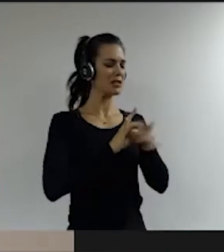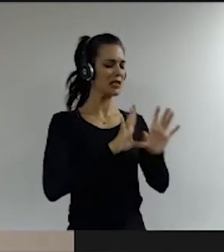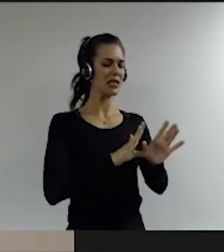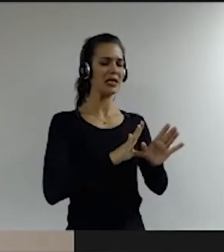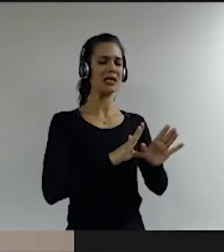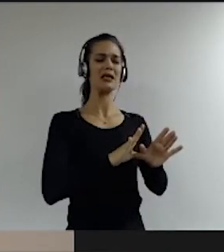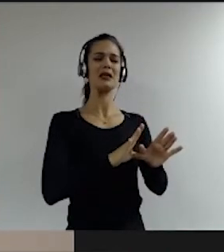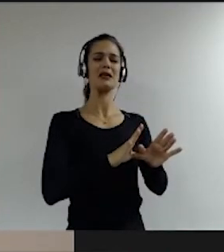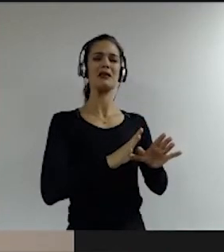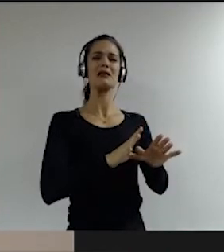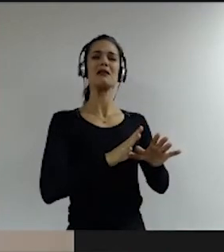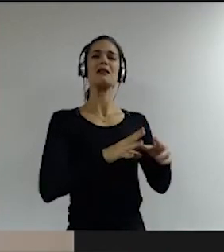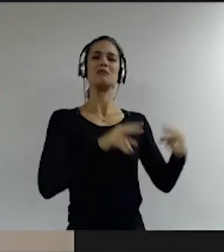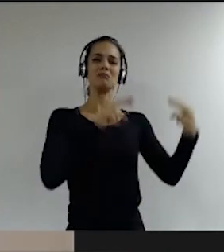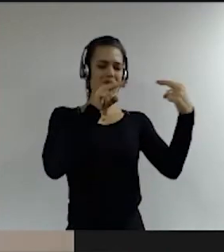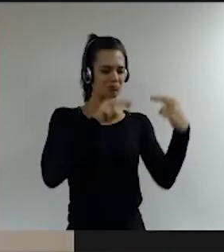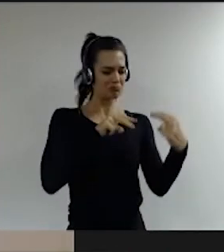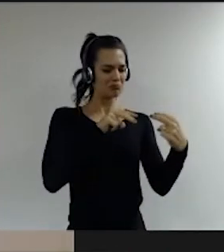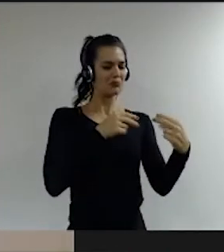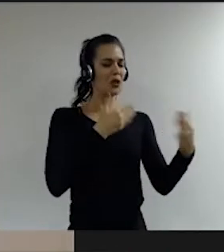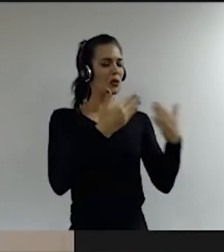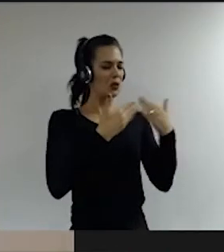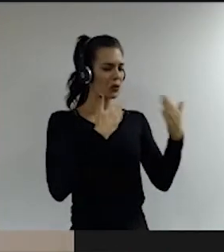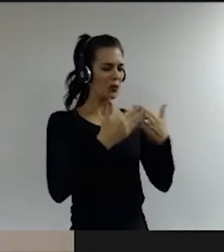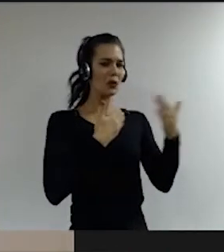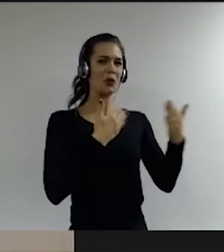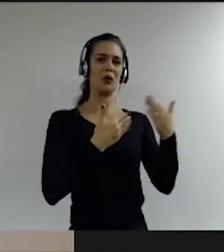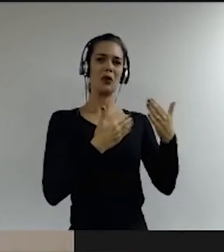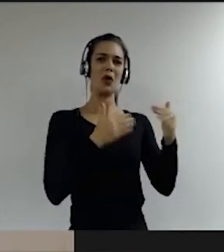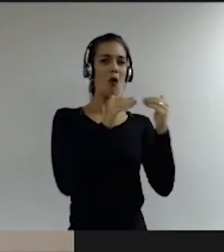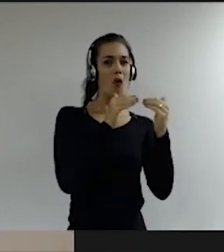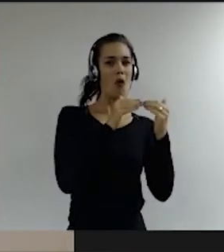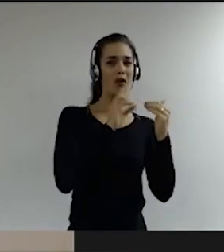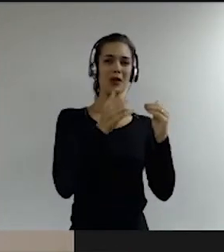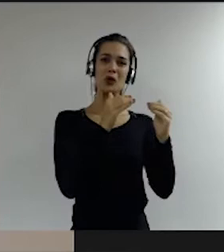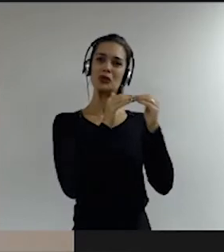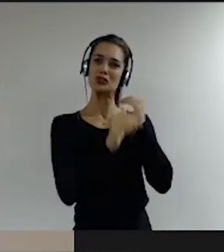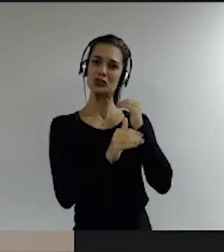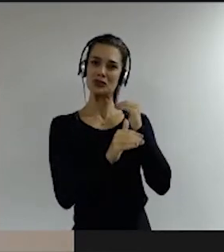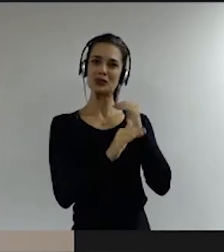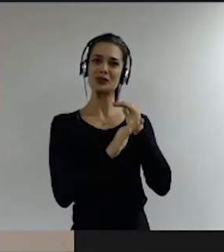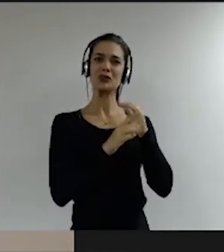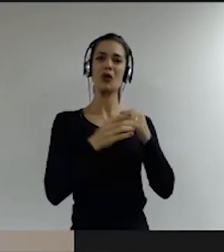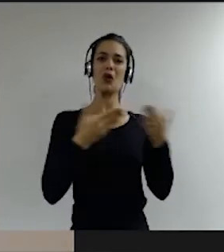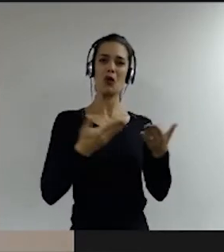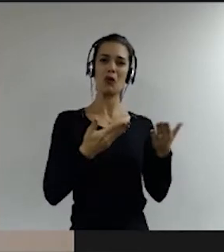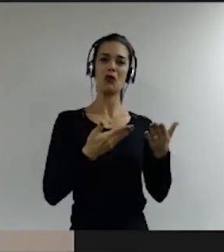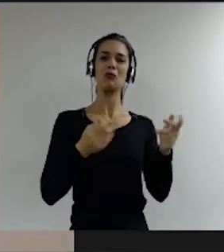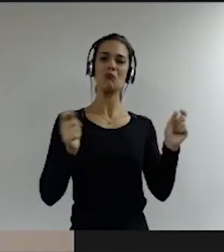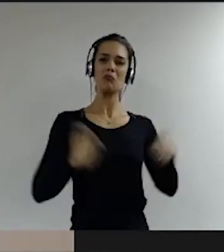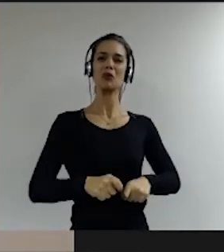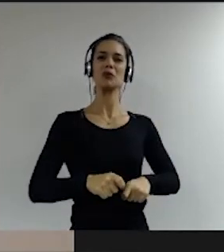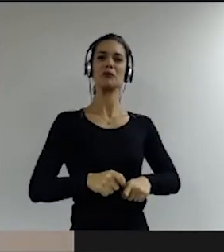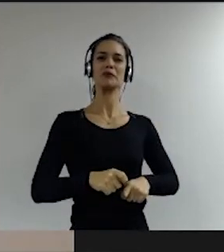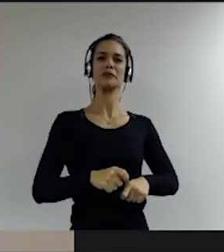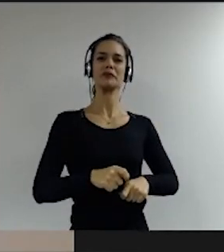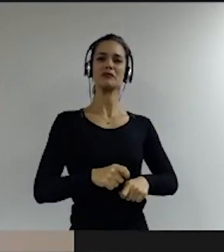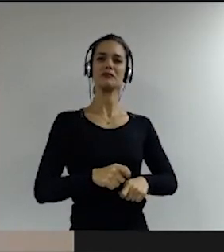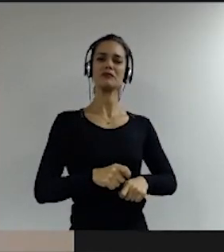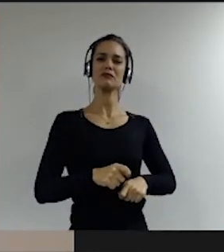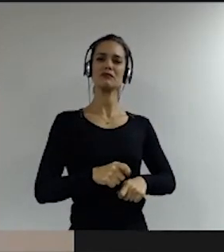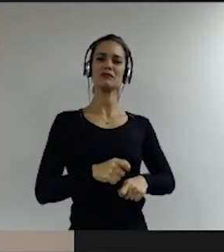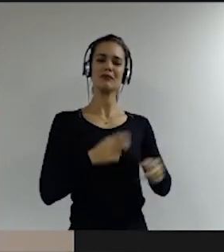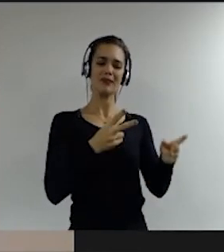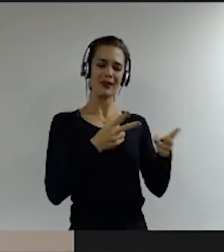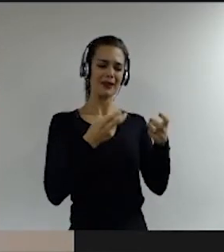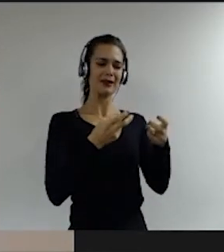ouvir, sempre como nós, concordando ou discordando, foi possível hoje também